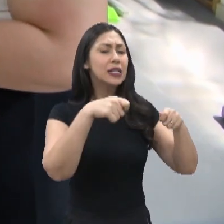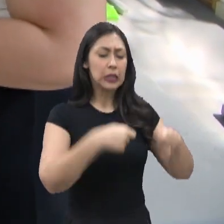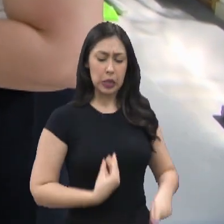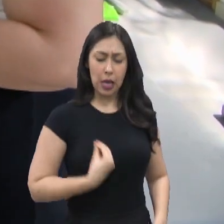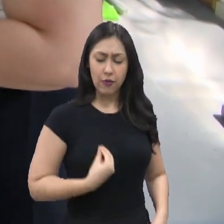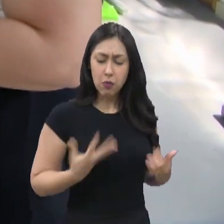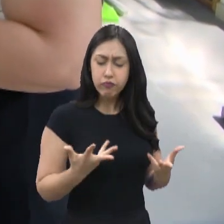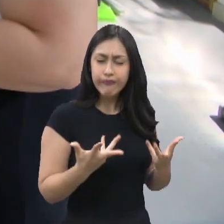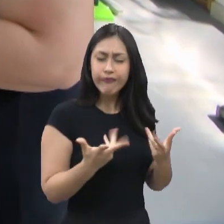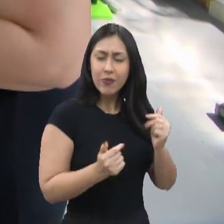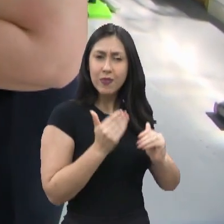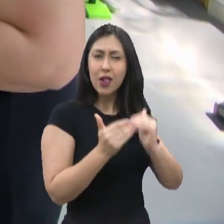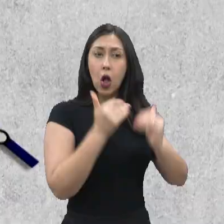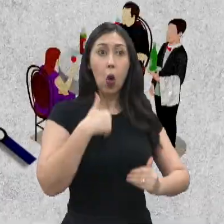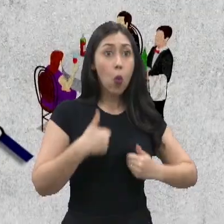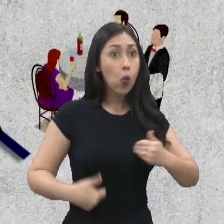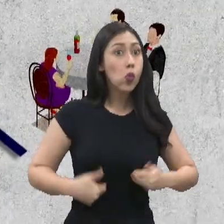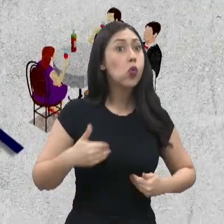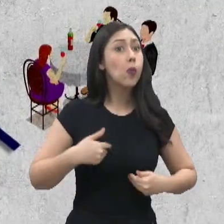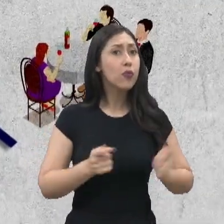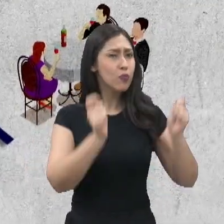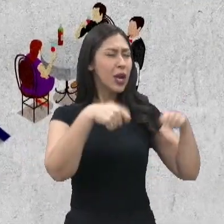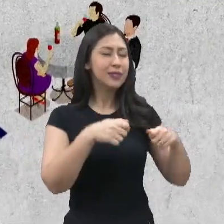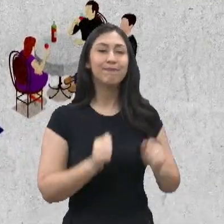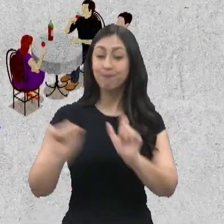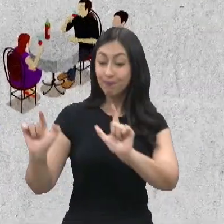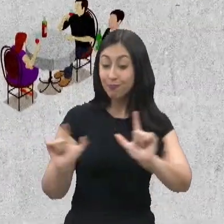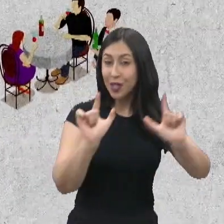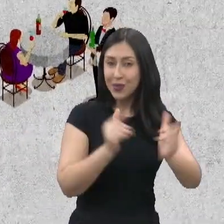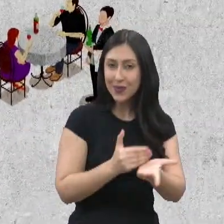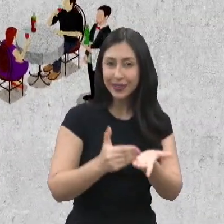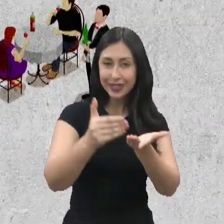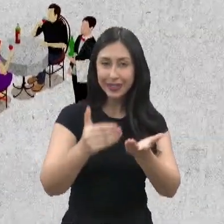vida para que você tenha um corpo mais funcional. O Estação Mercado está no ar.